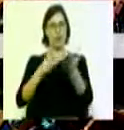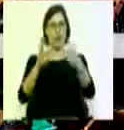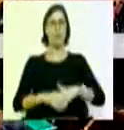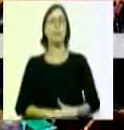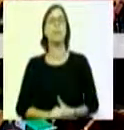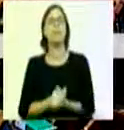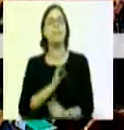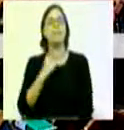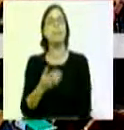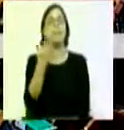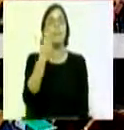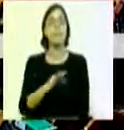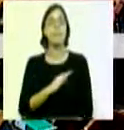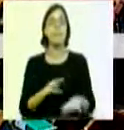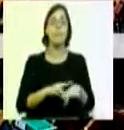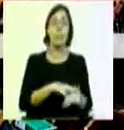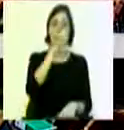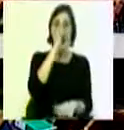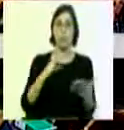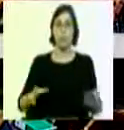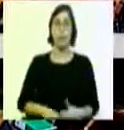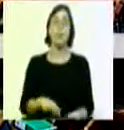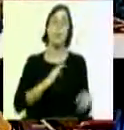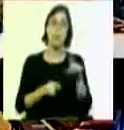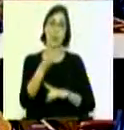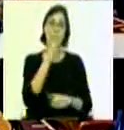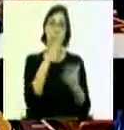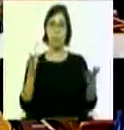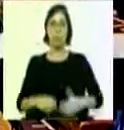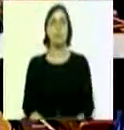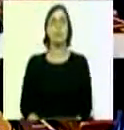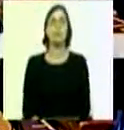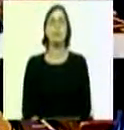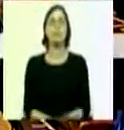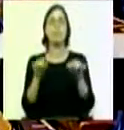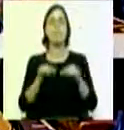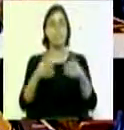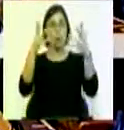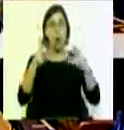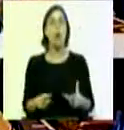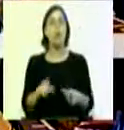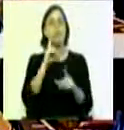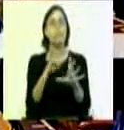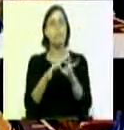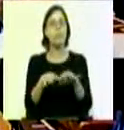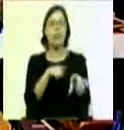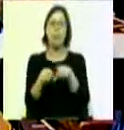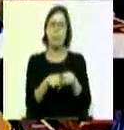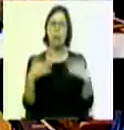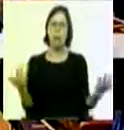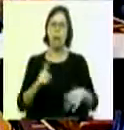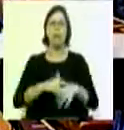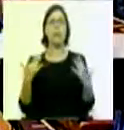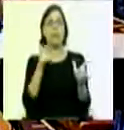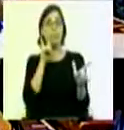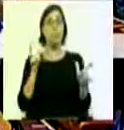Senhor Presidente, senhoras e senhores membros do Governo, senhoras e senhores deputados, este é um orçamento de consolidação de políticas num tempo